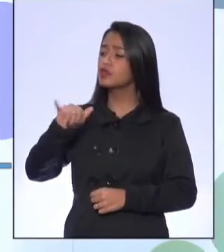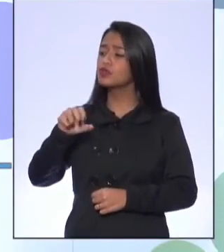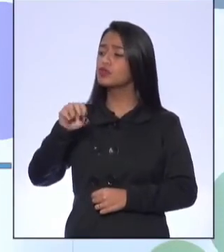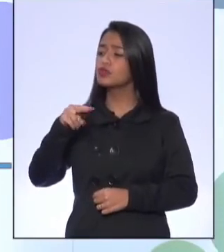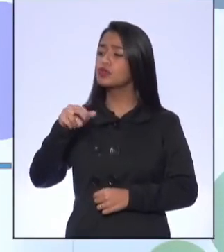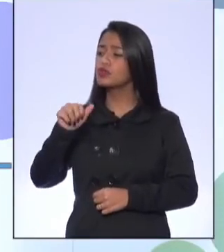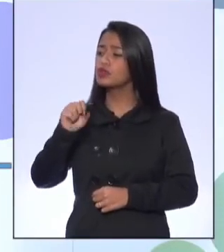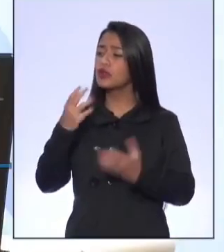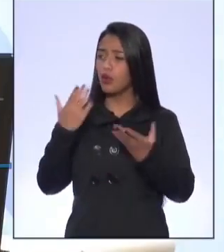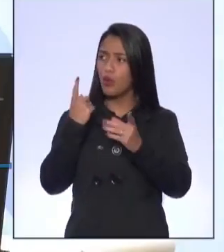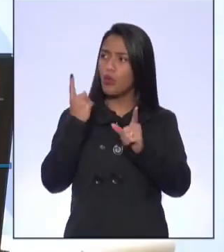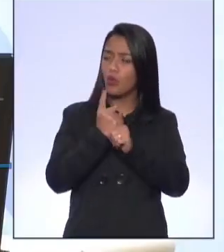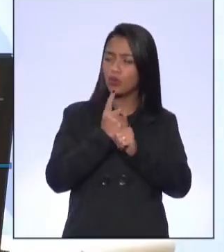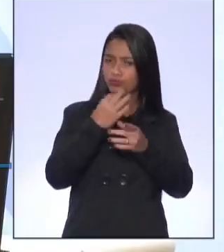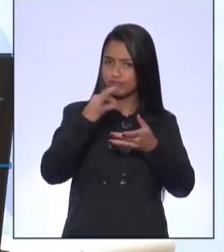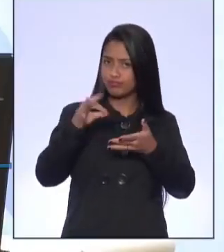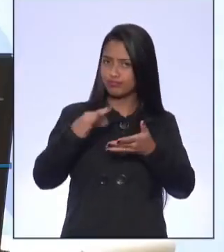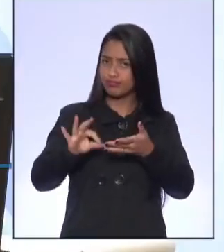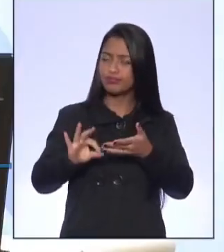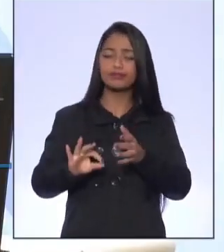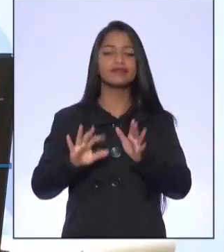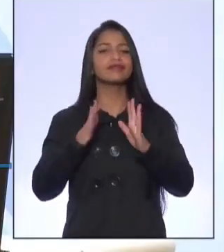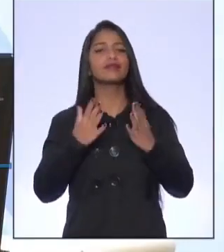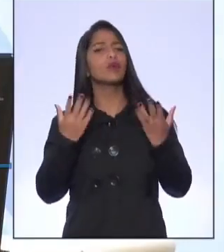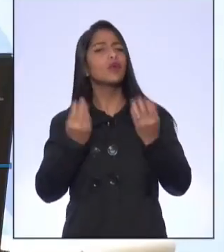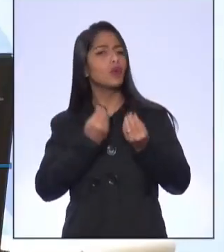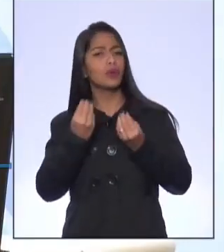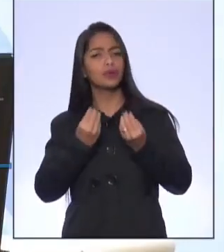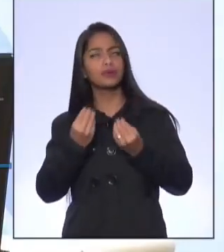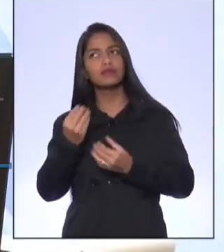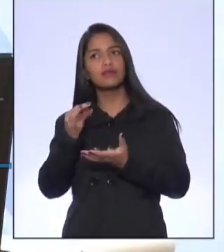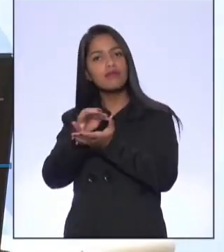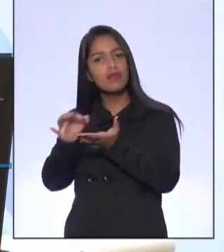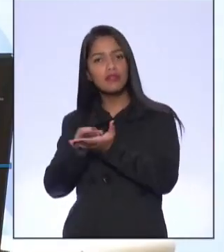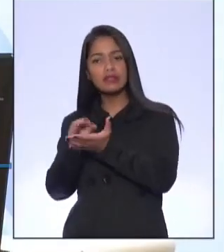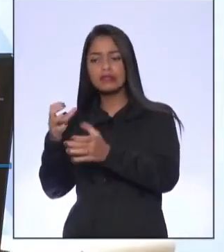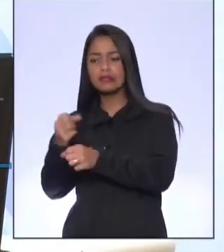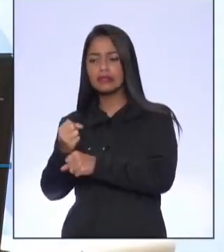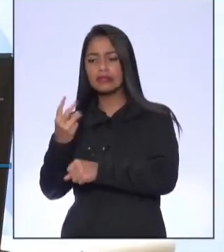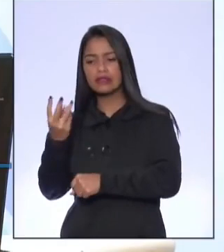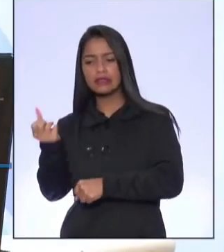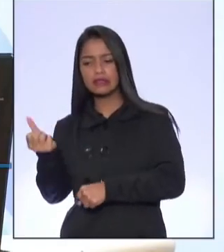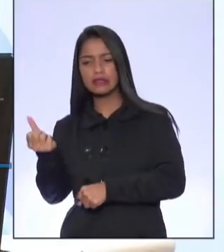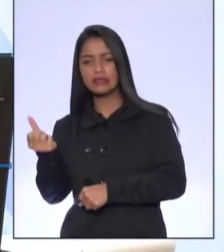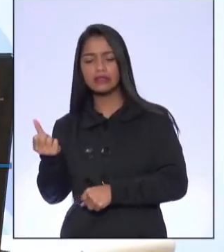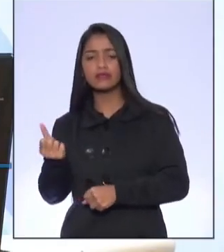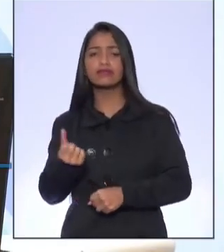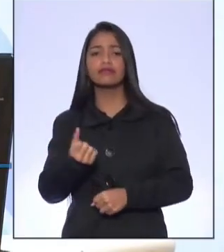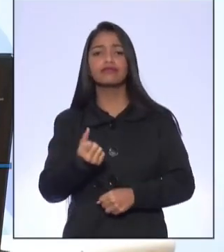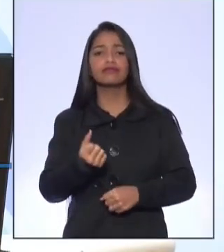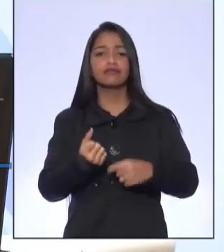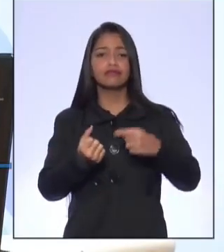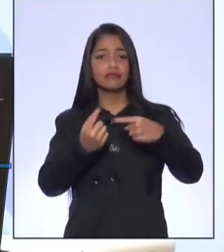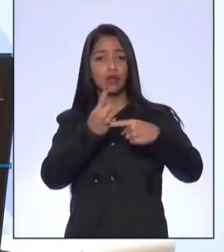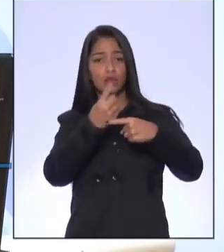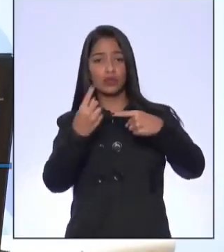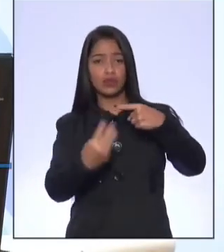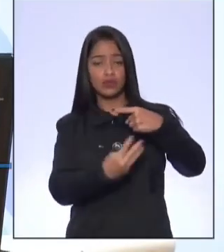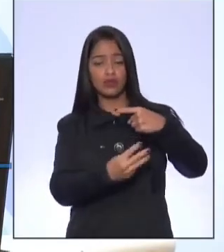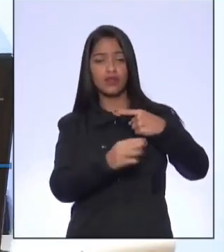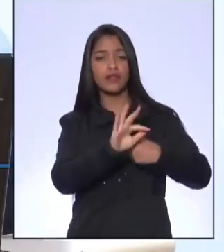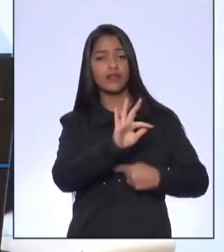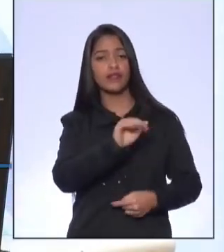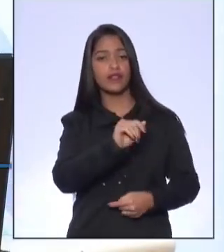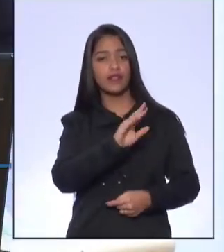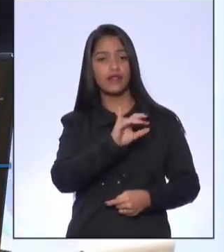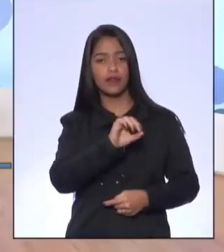esse mistério? Tá, então nós temos que olhar o seguinte, né? Então são 36 bolinhas, um terço ficava para o Fábio e dois terços para o